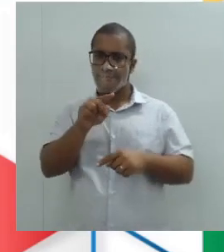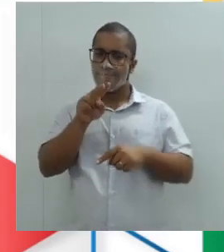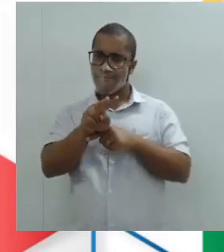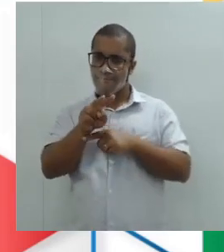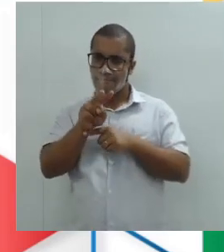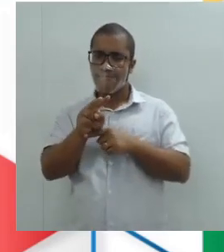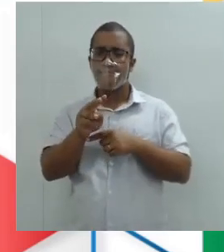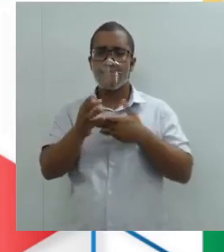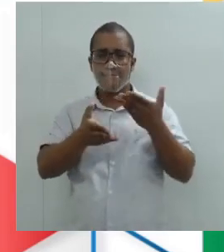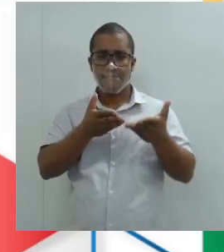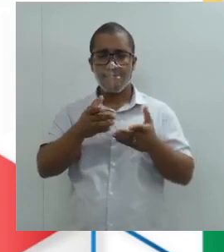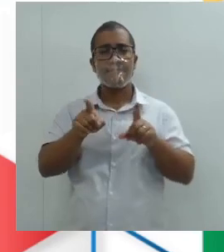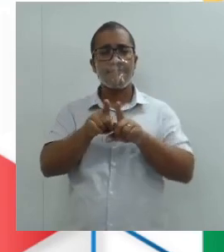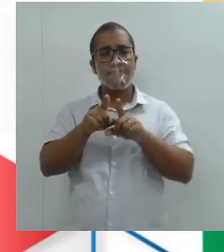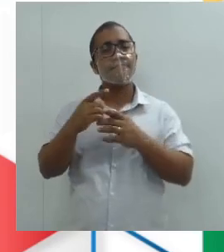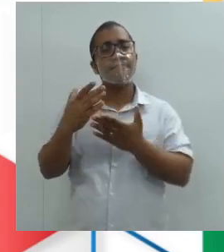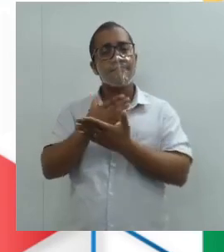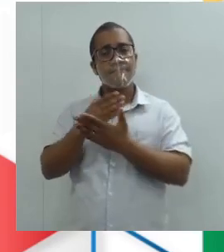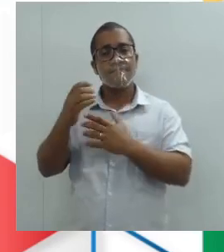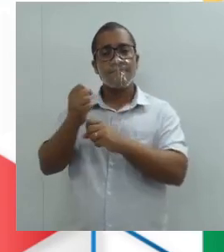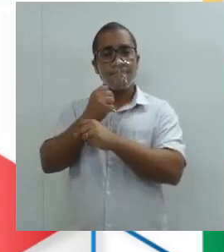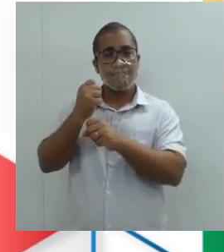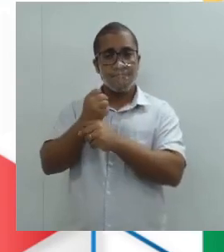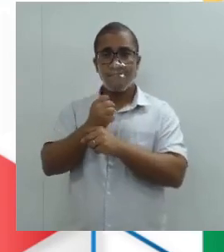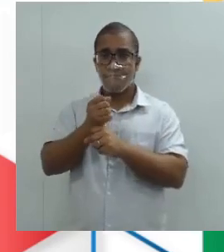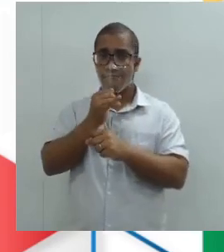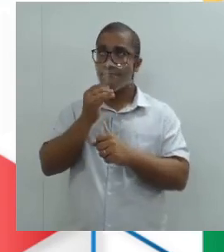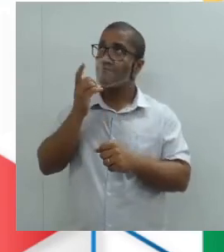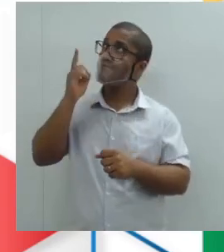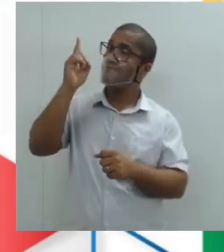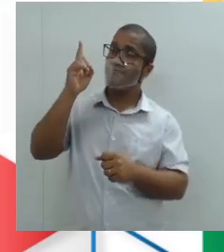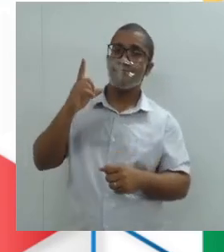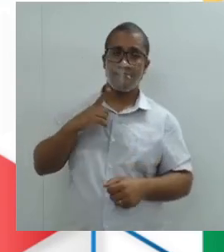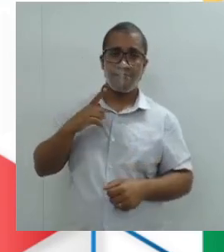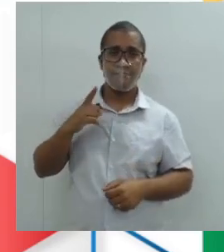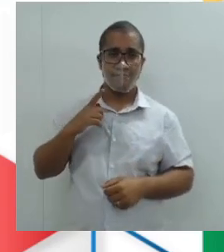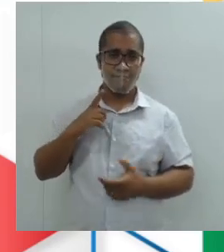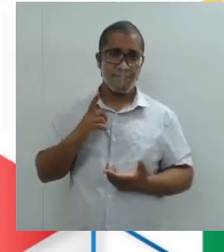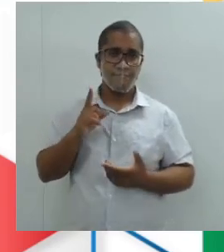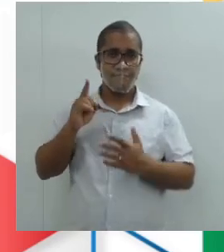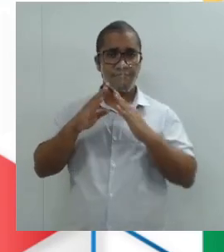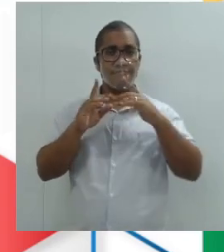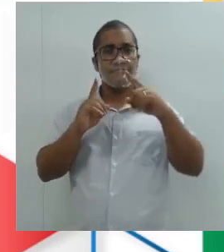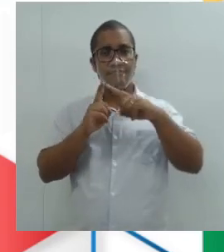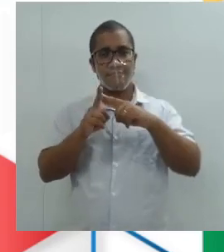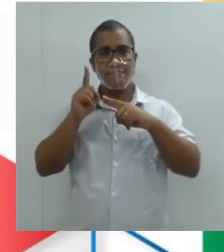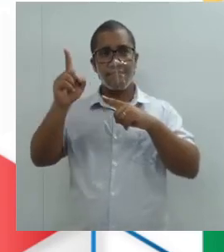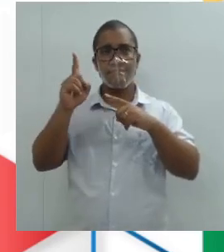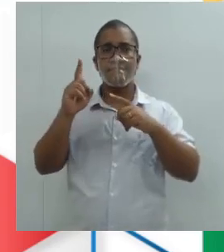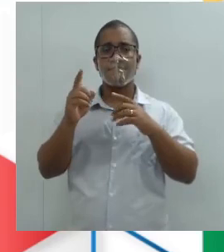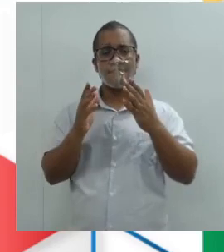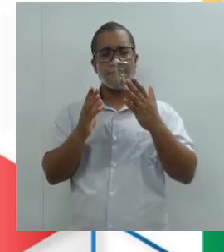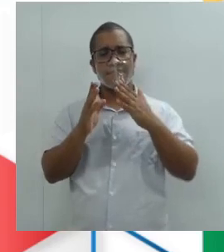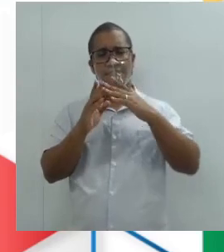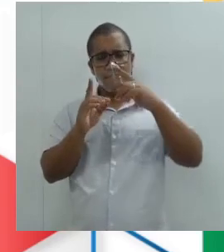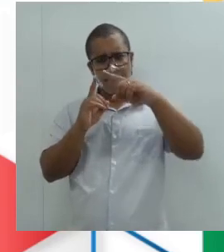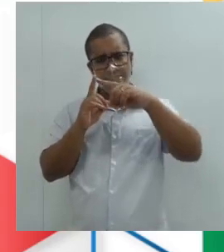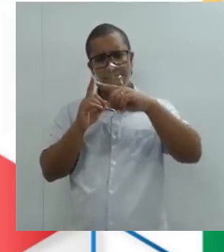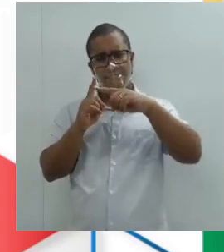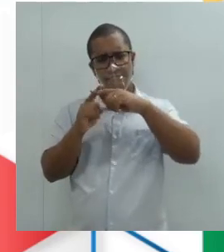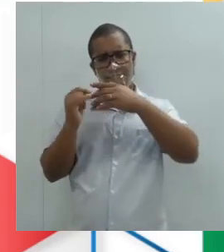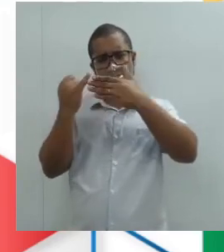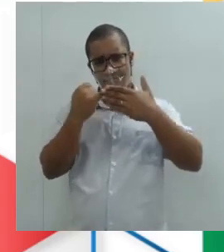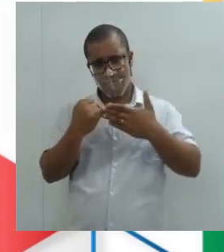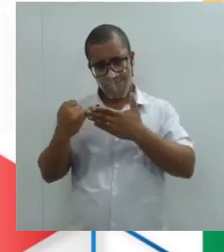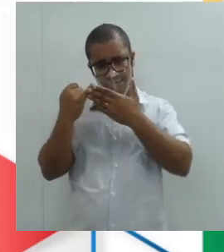como é o caso que você está vendo na tela, a igreja lá em Igaraçu, né, na sua imagem, e casarões, etc.